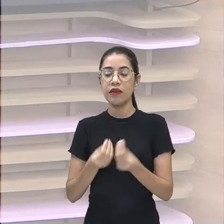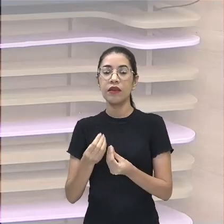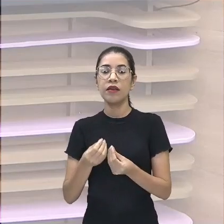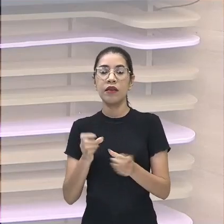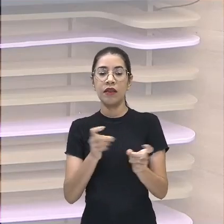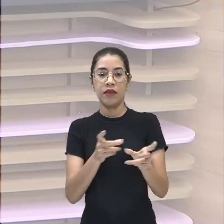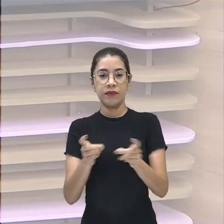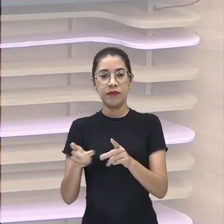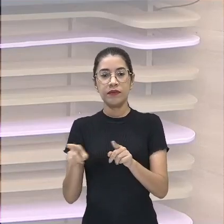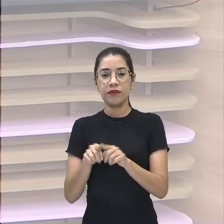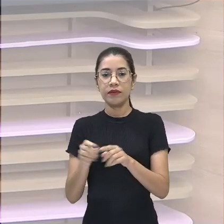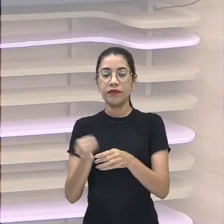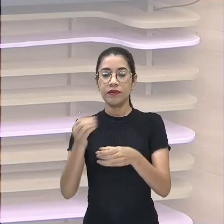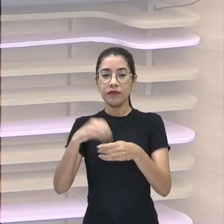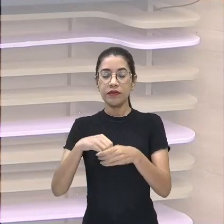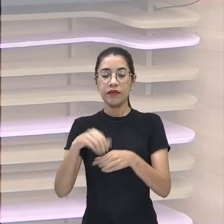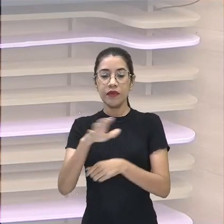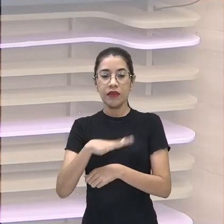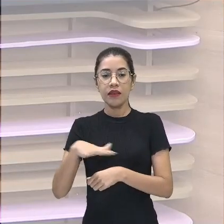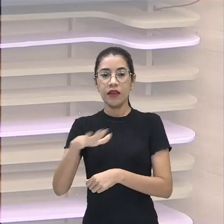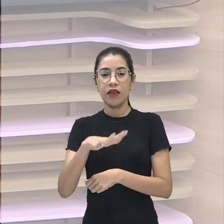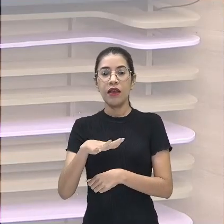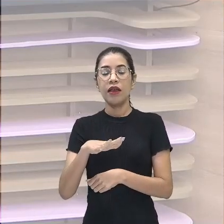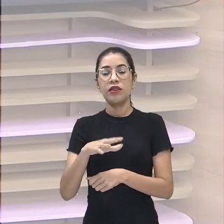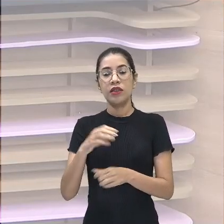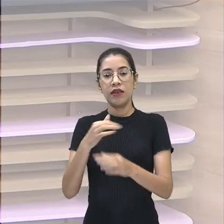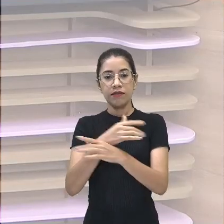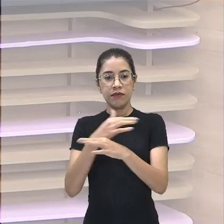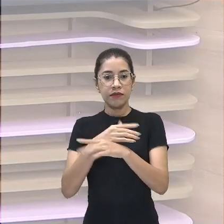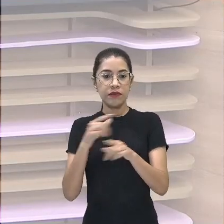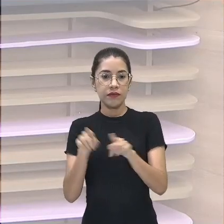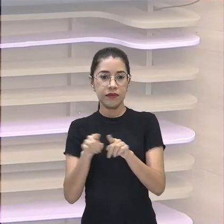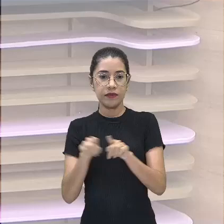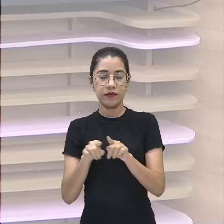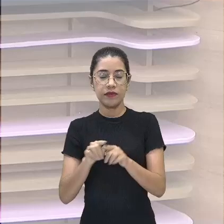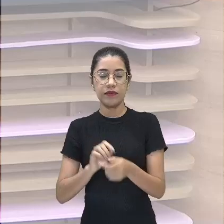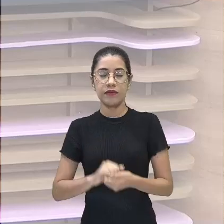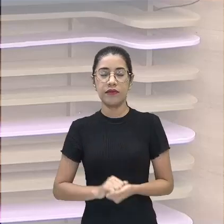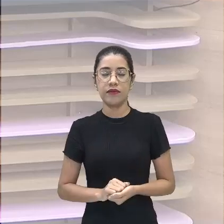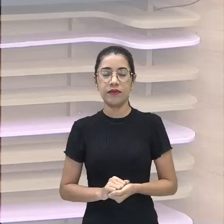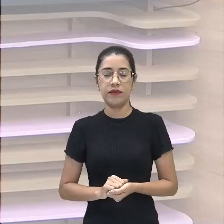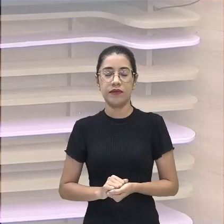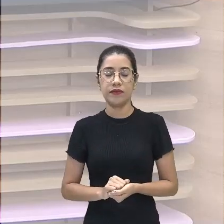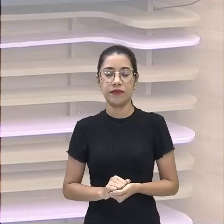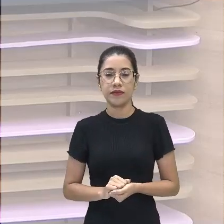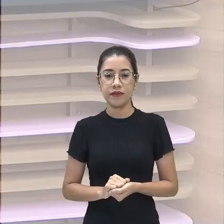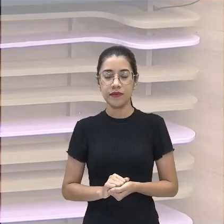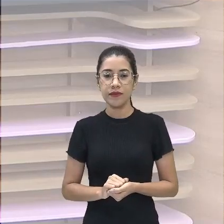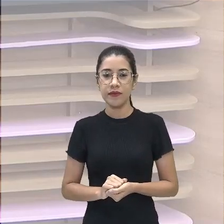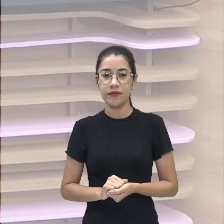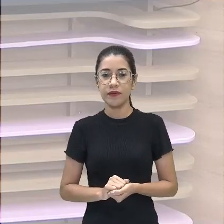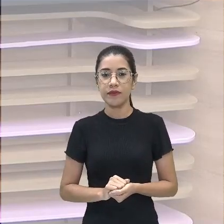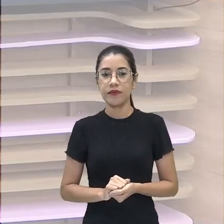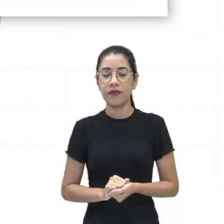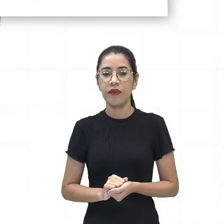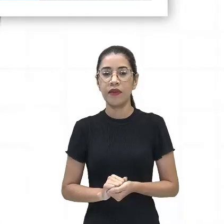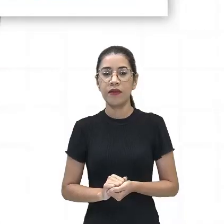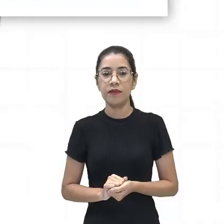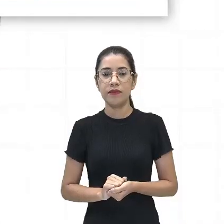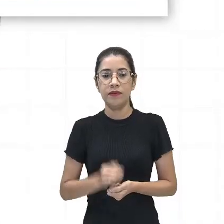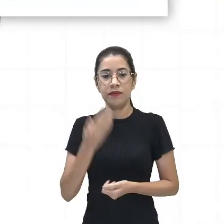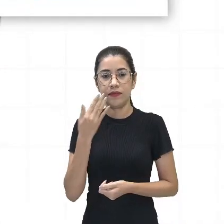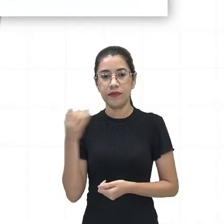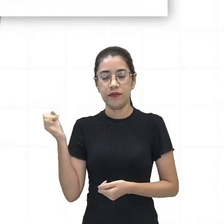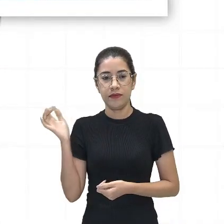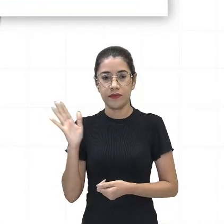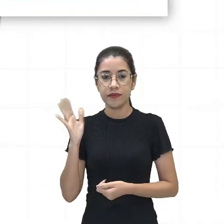mercado, né? Dentro das zonas, das áreas urbanas, né? Aí da região amazônica. E aí a gente vai dar uma